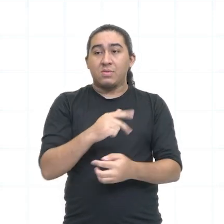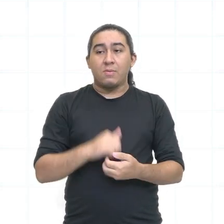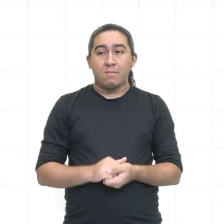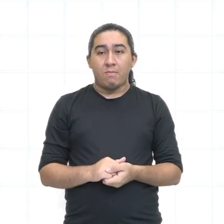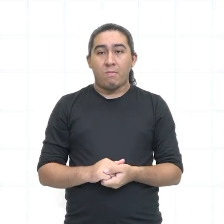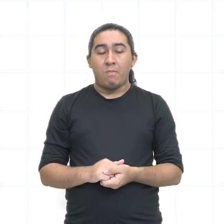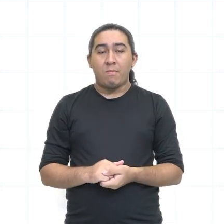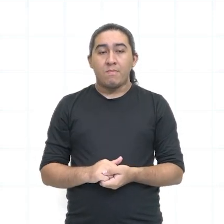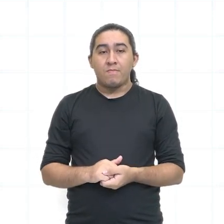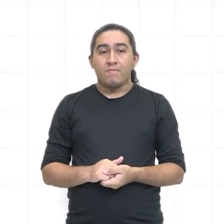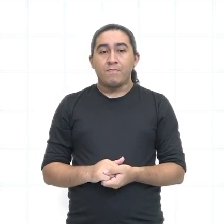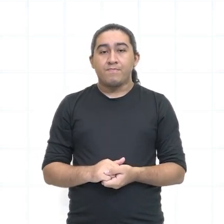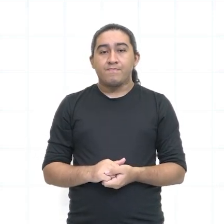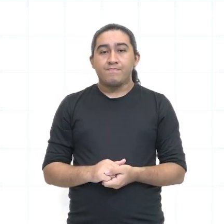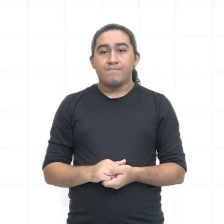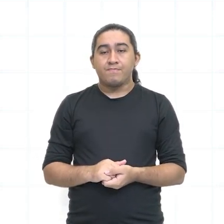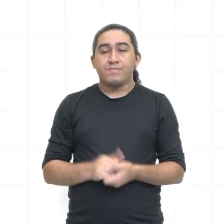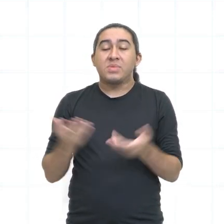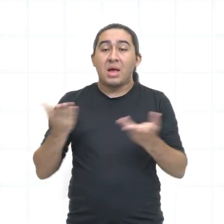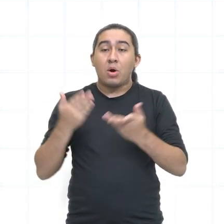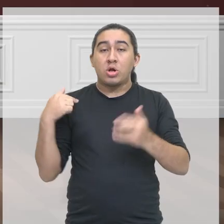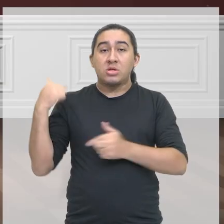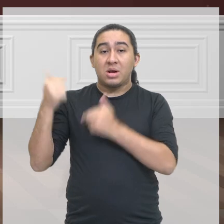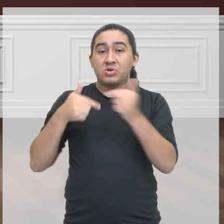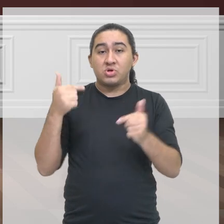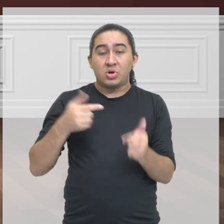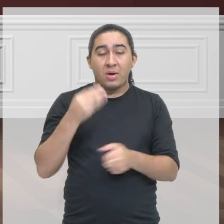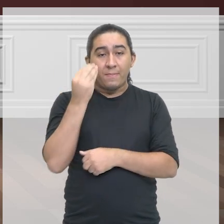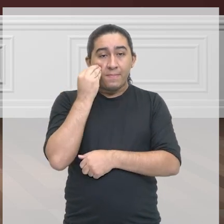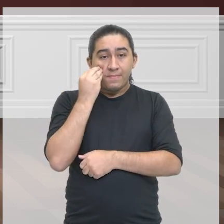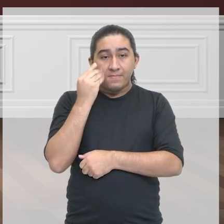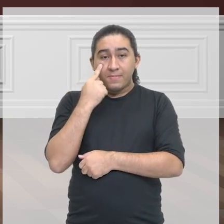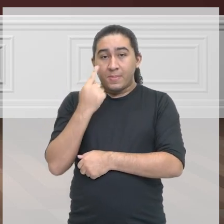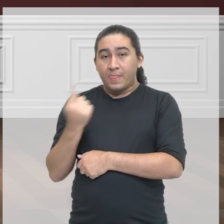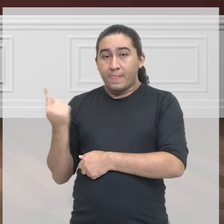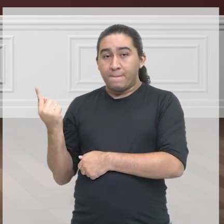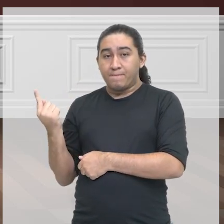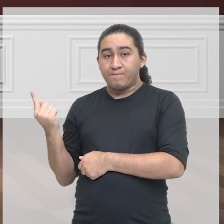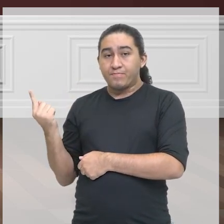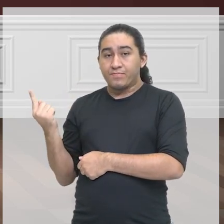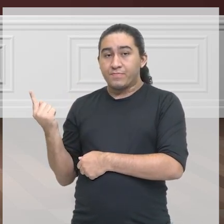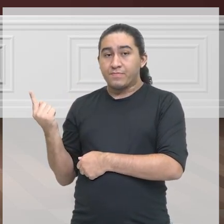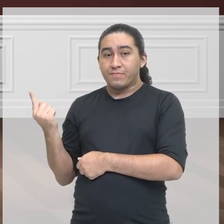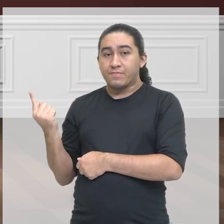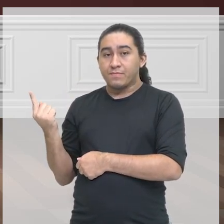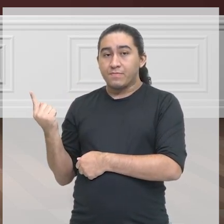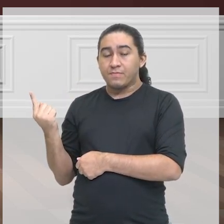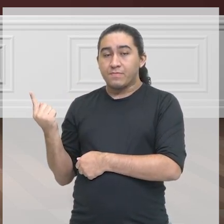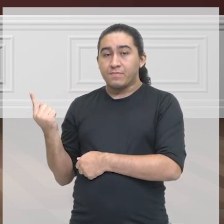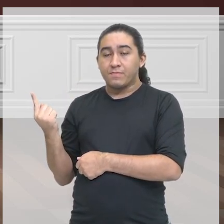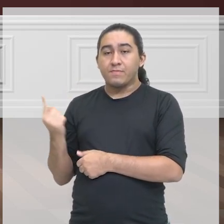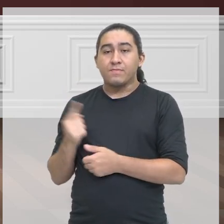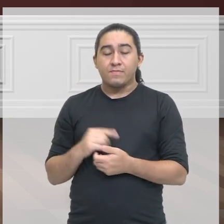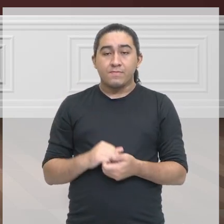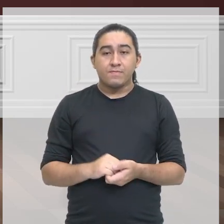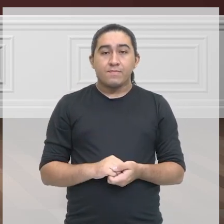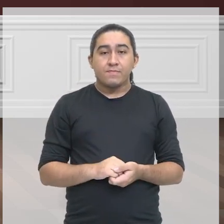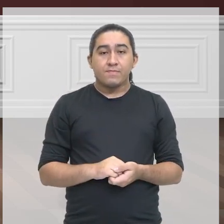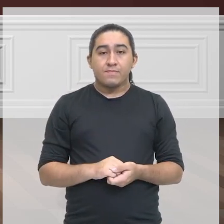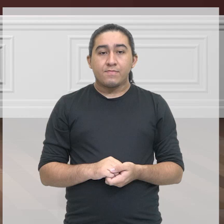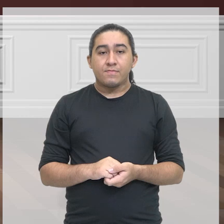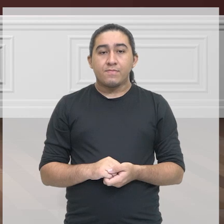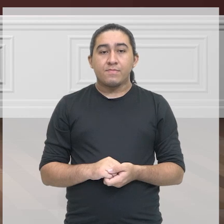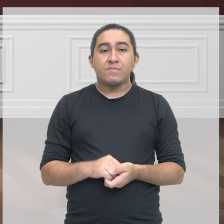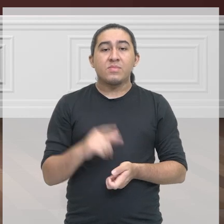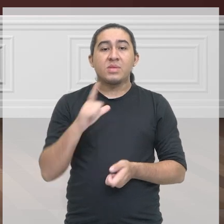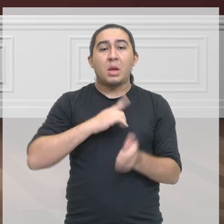entrar numa galeria tradicional. Como vocês podem ver aqui ao meu lado, nós temos uma